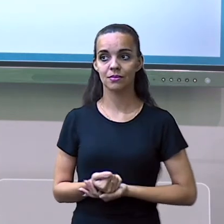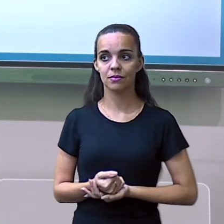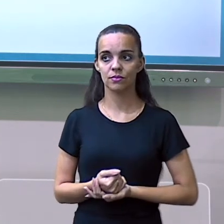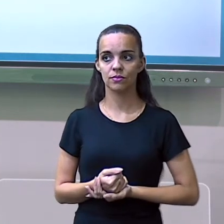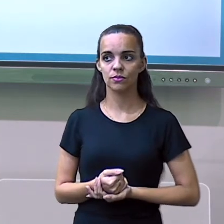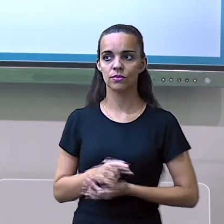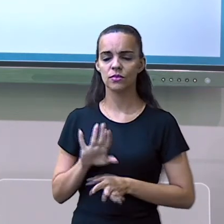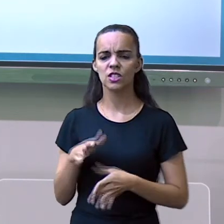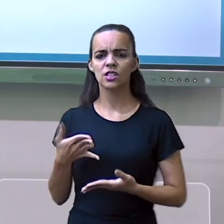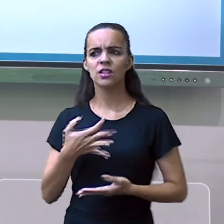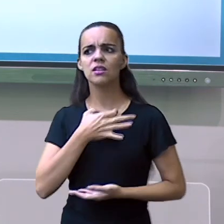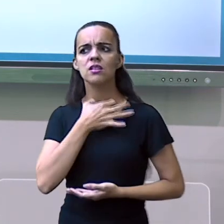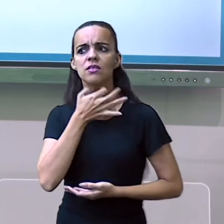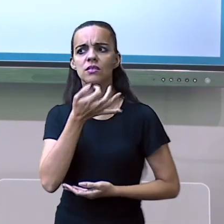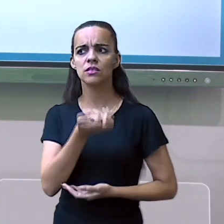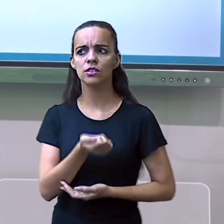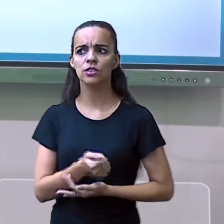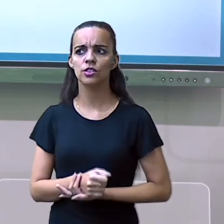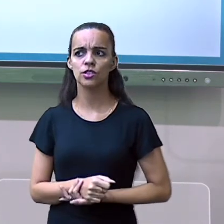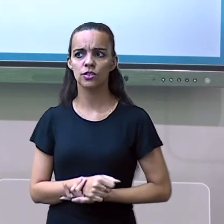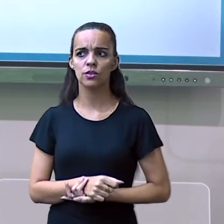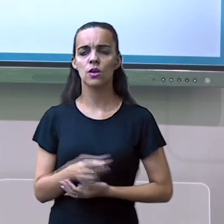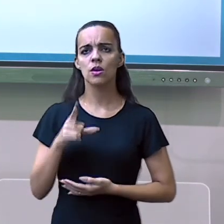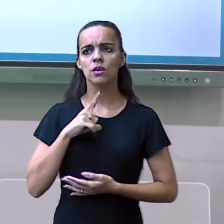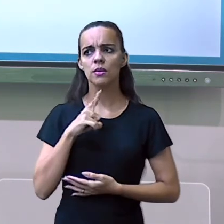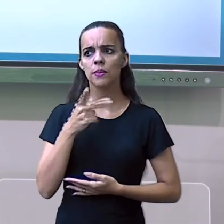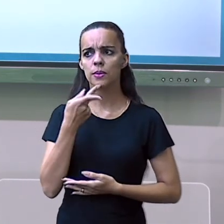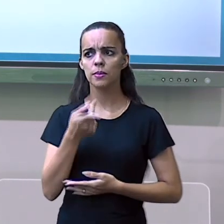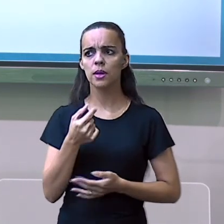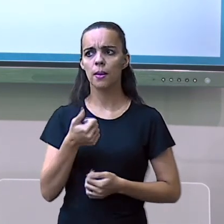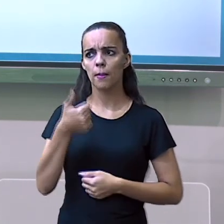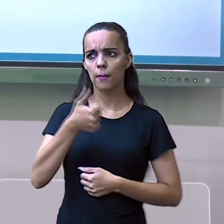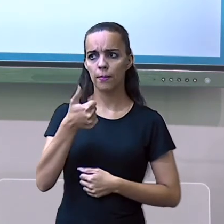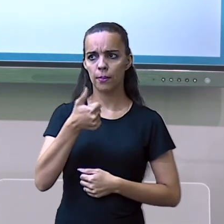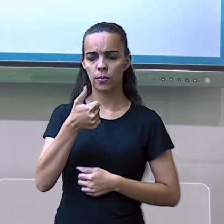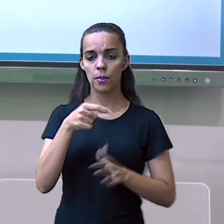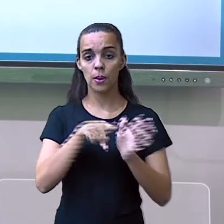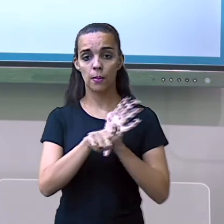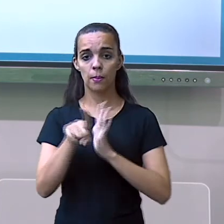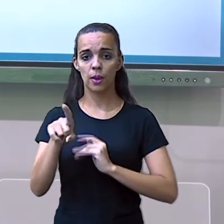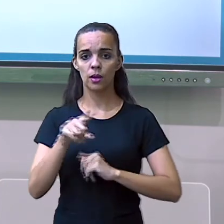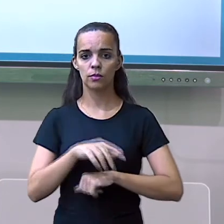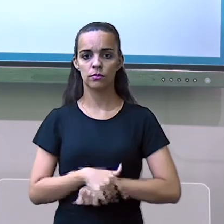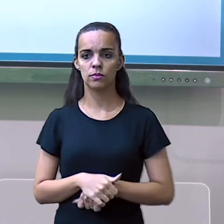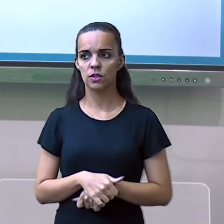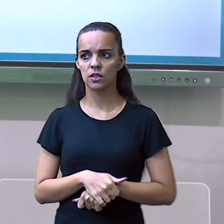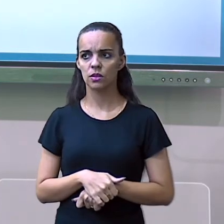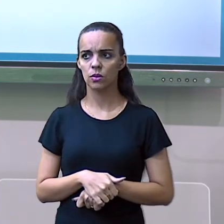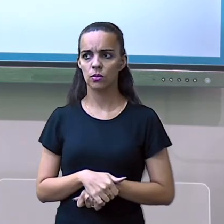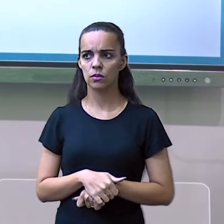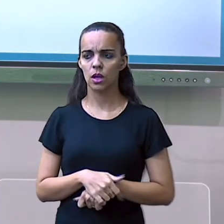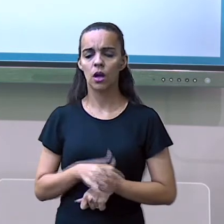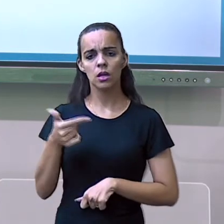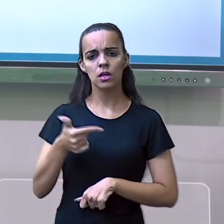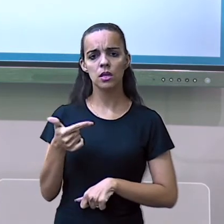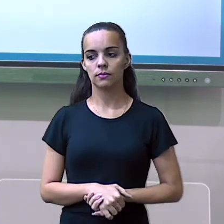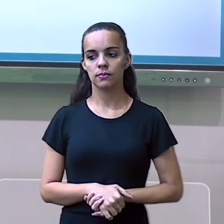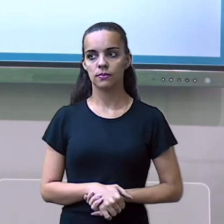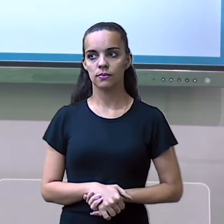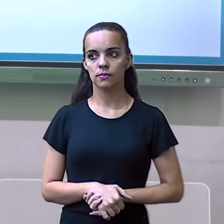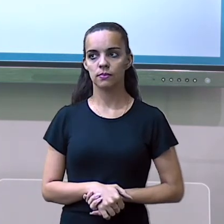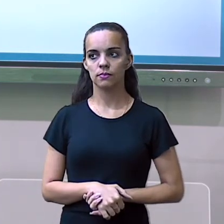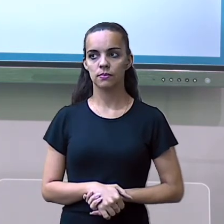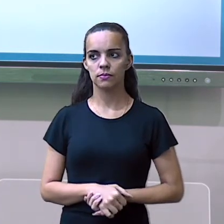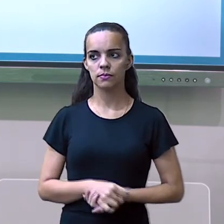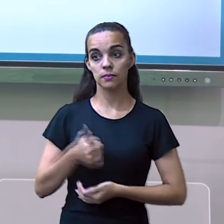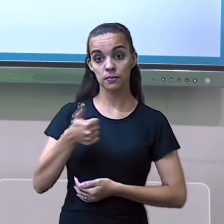quem essa voz está se dirigindo na primeira pergunta? E na segunda?